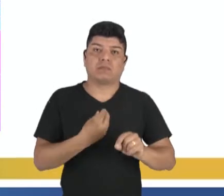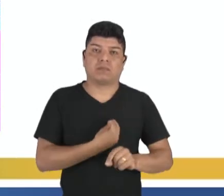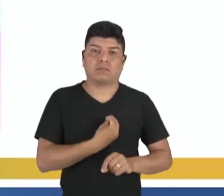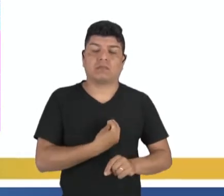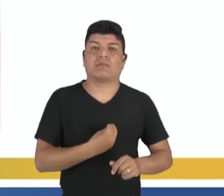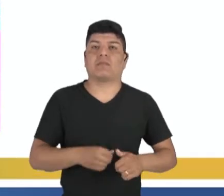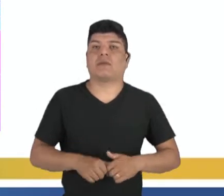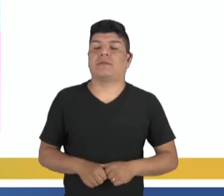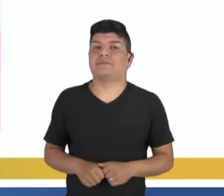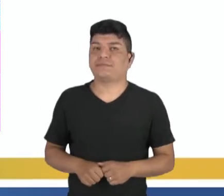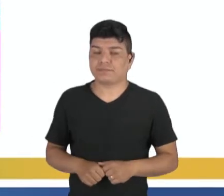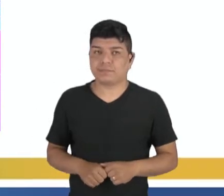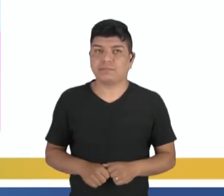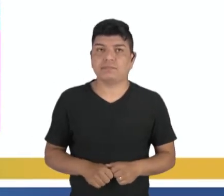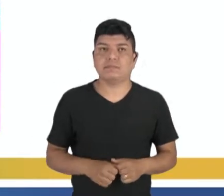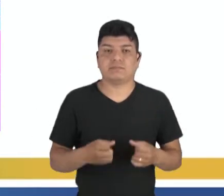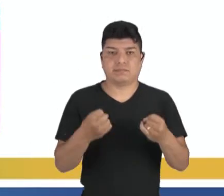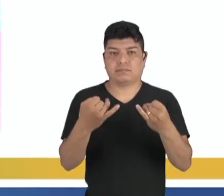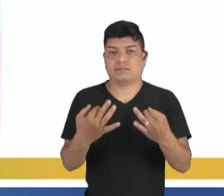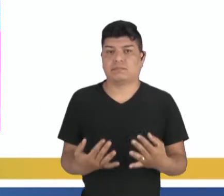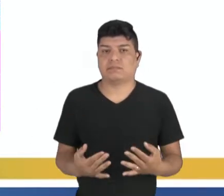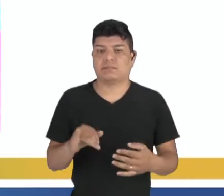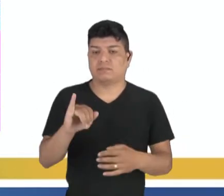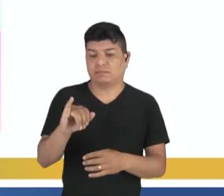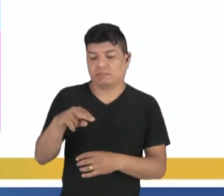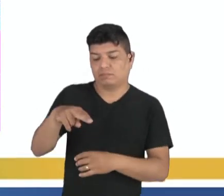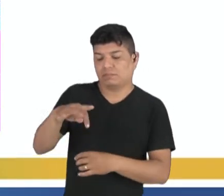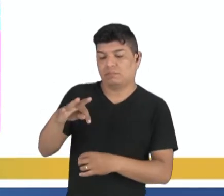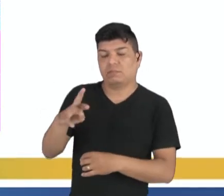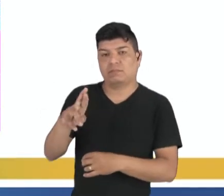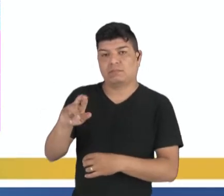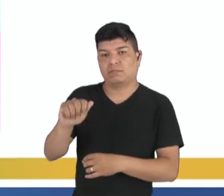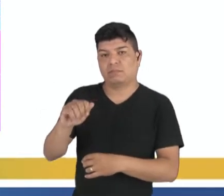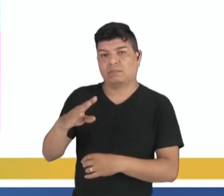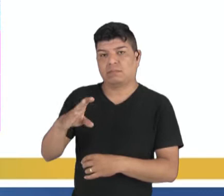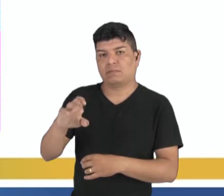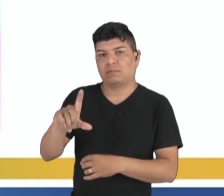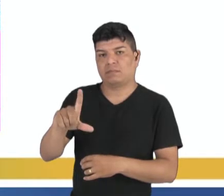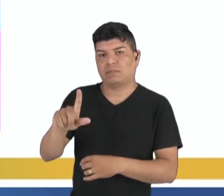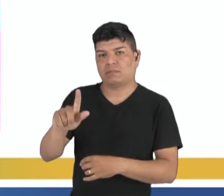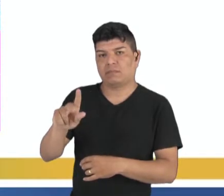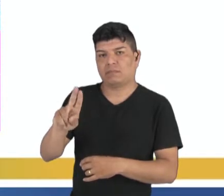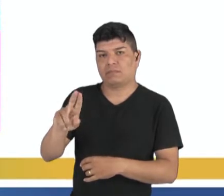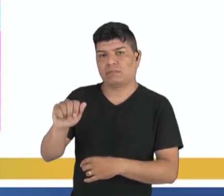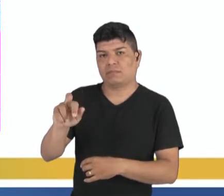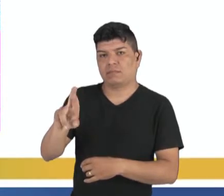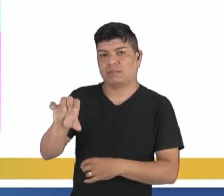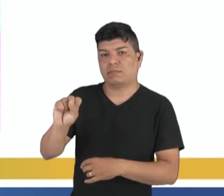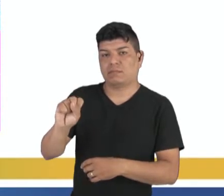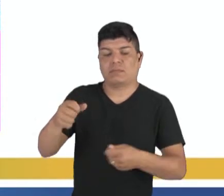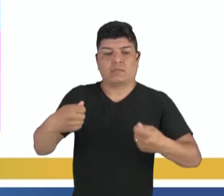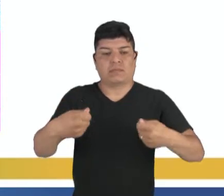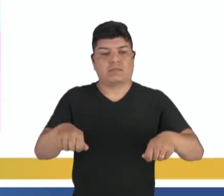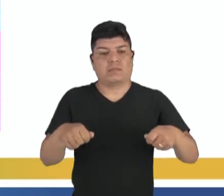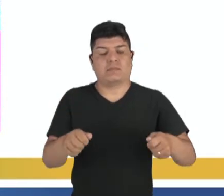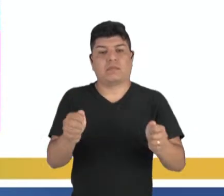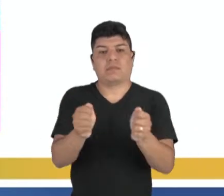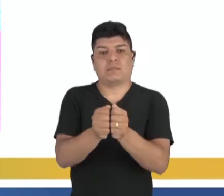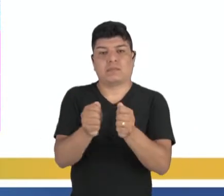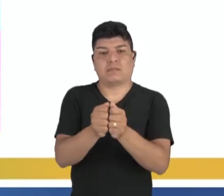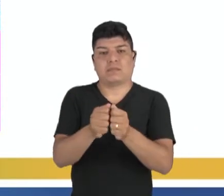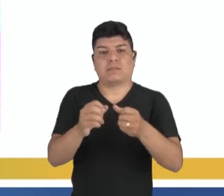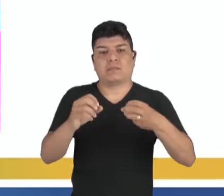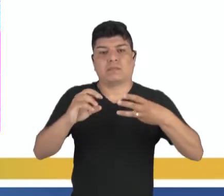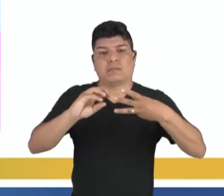ativado. Quando a gente fala intracelular, significa que eles precisam estar dentro das